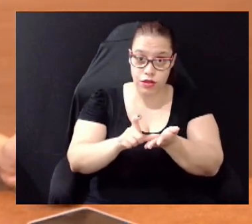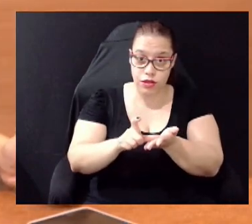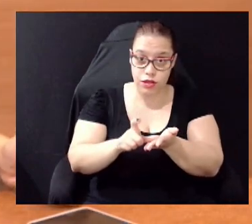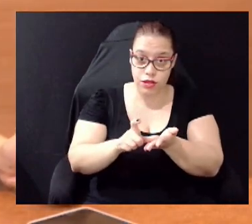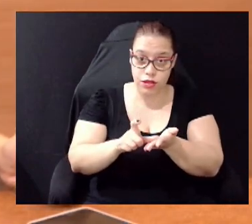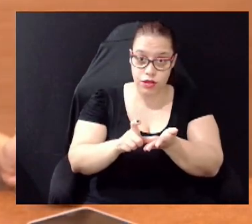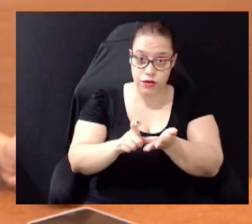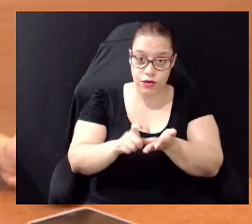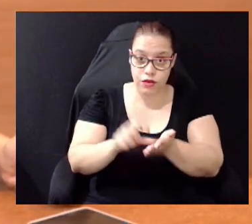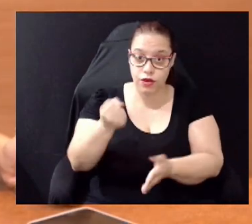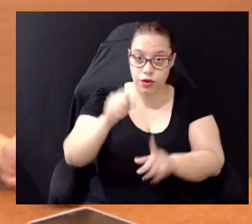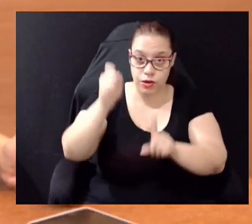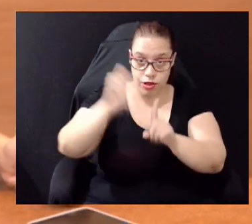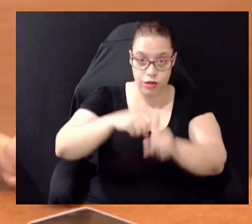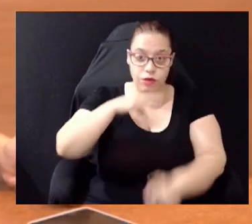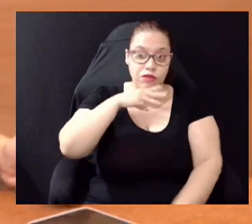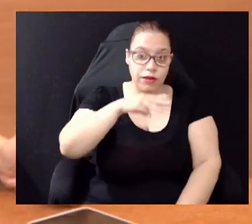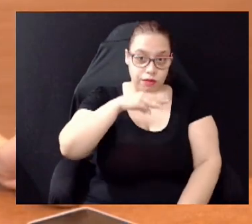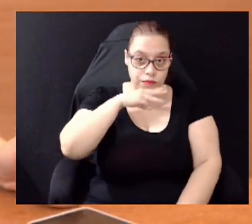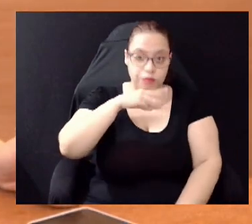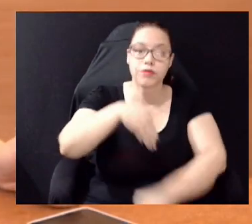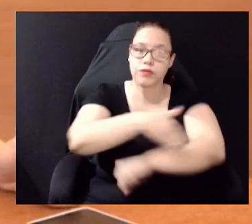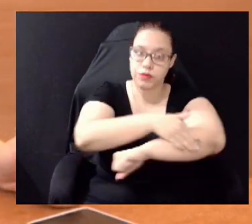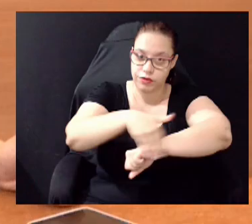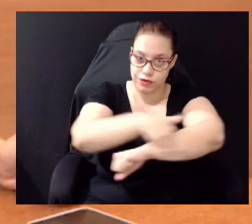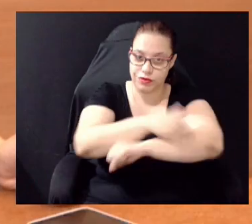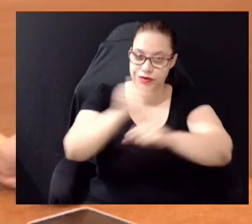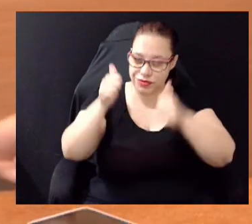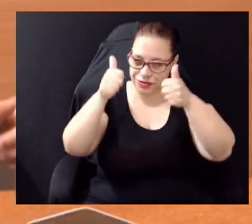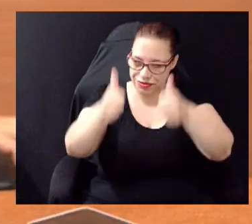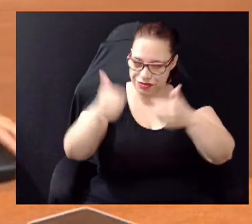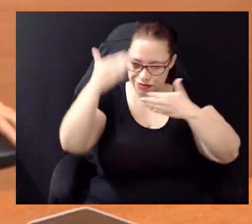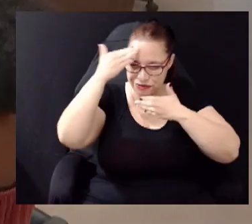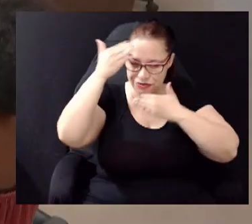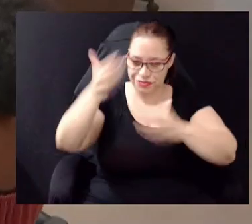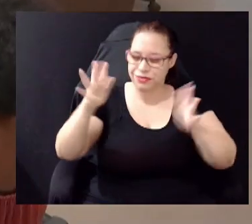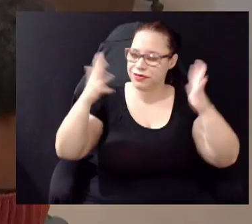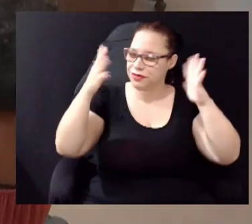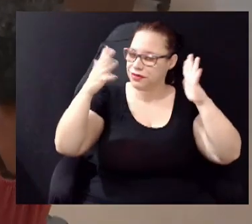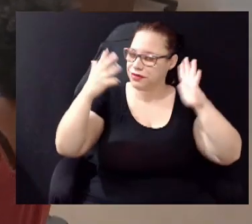de março estaremos na rua. Obrigada, gente.